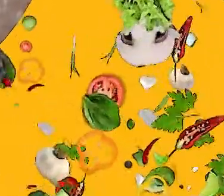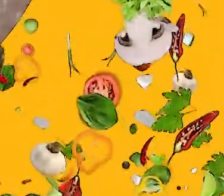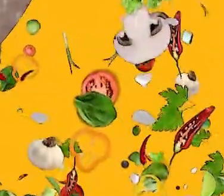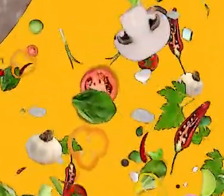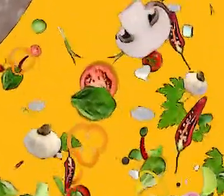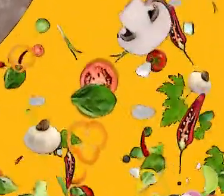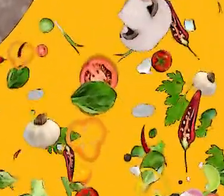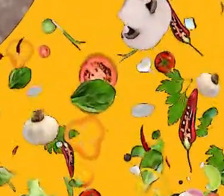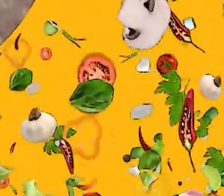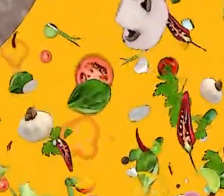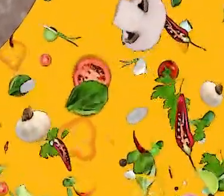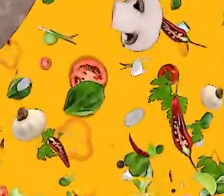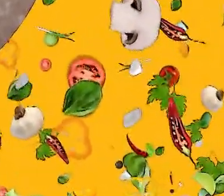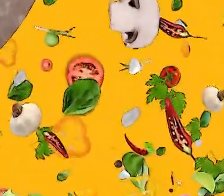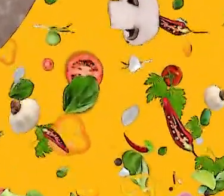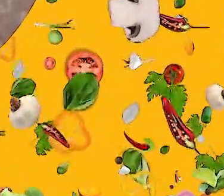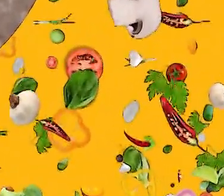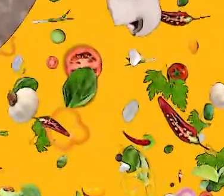sal grosso a gosto,